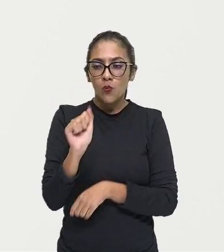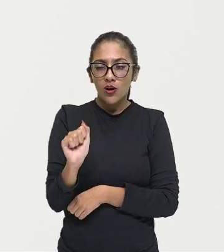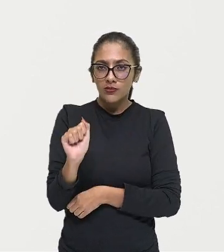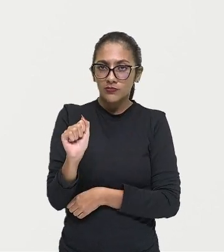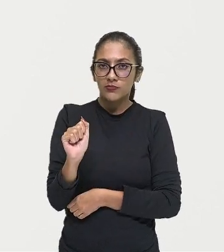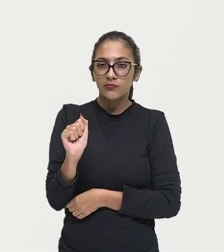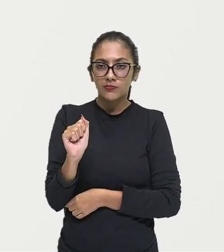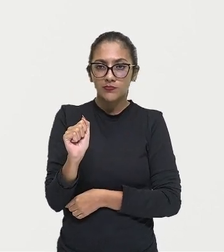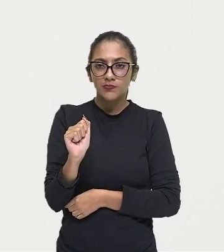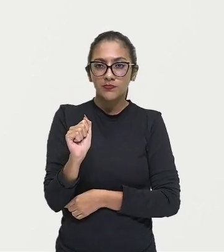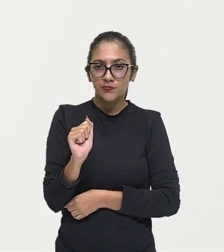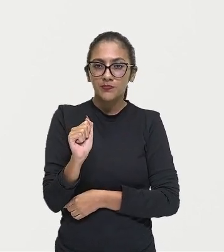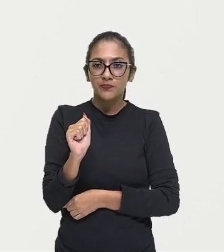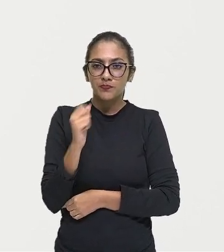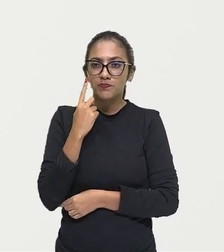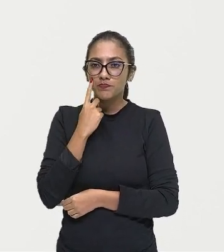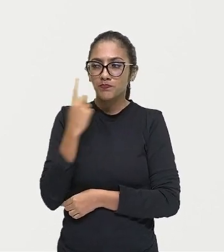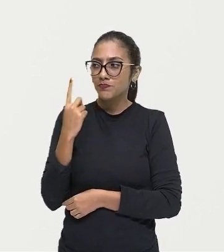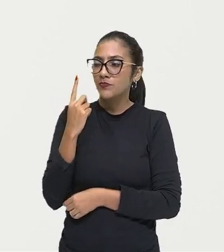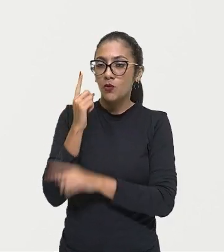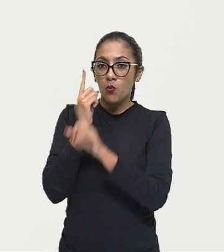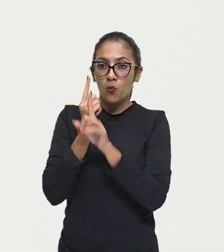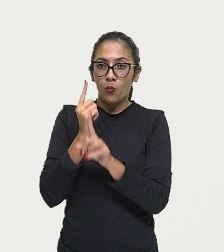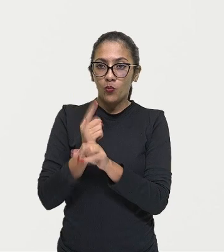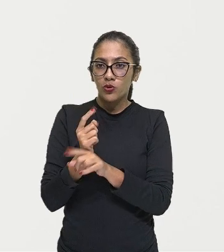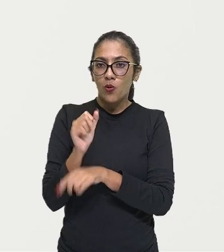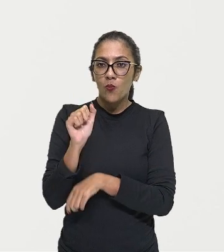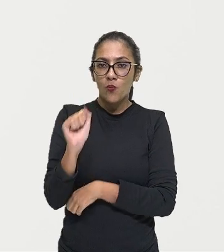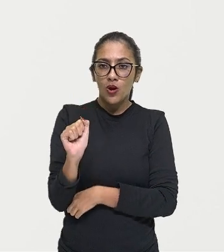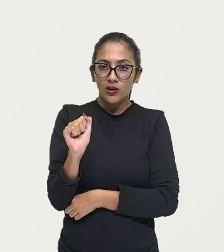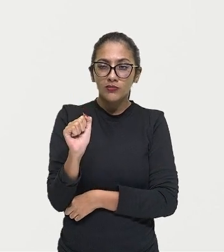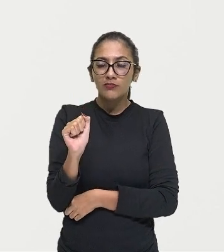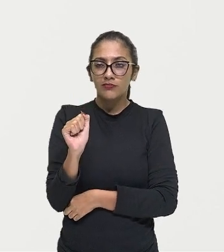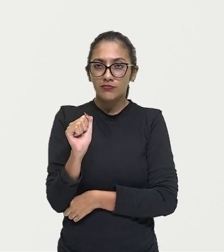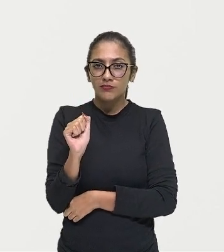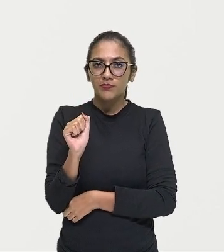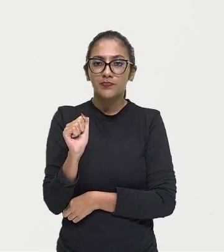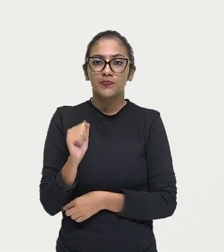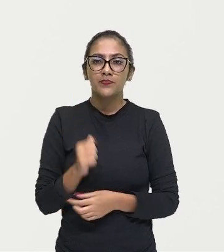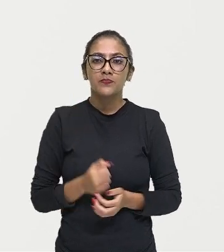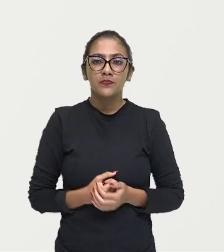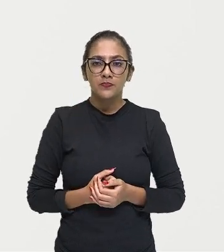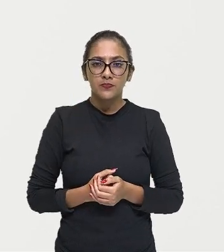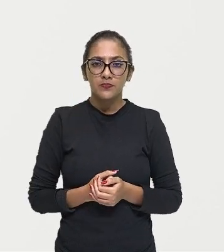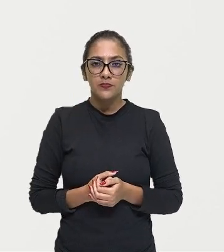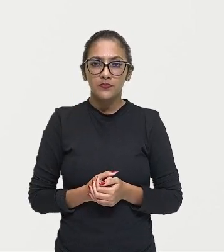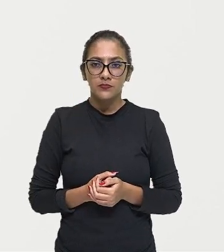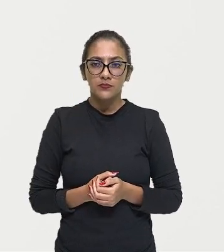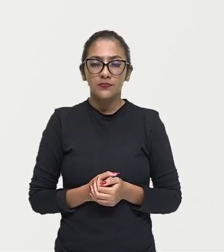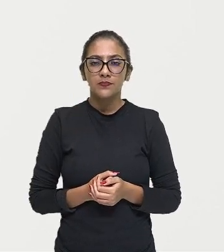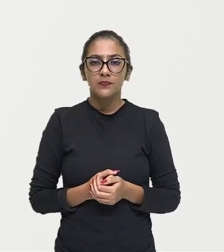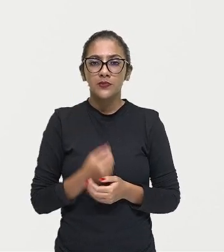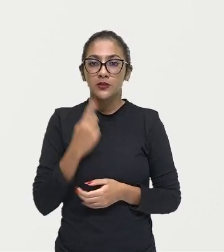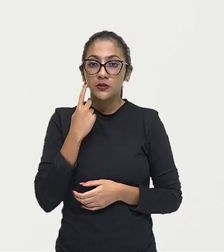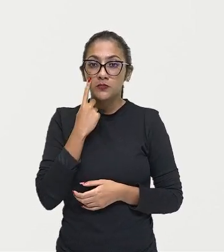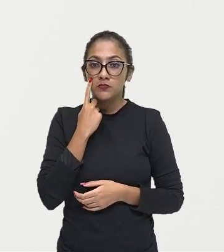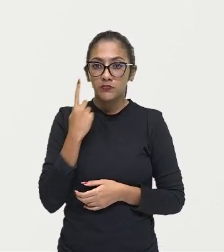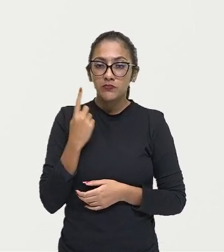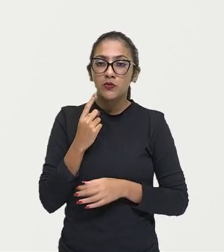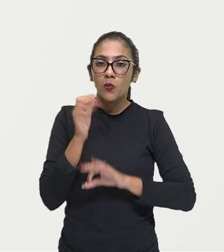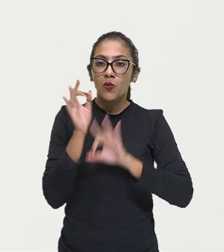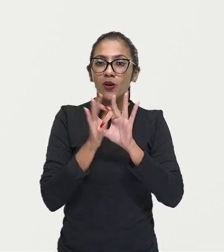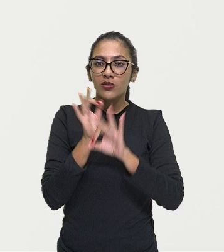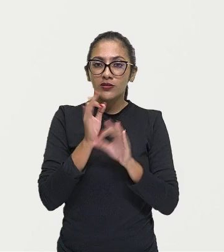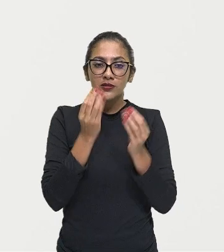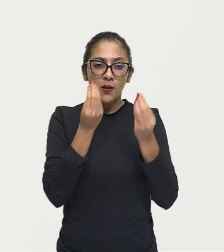aceleração. Determinar a aceleração de um corpo, aí você vai colocar aqui